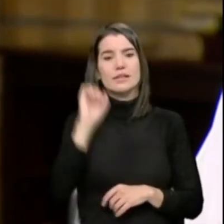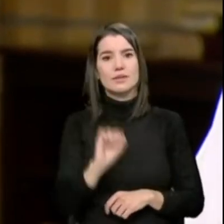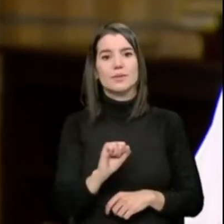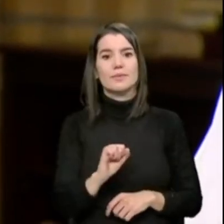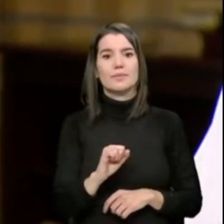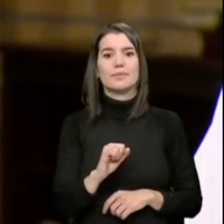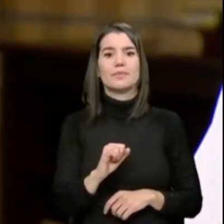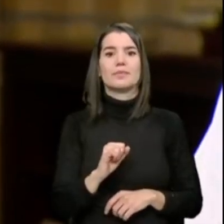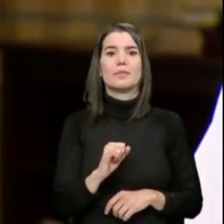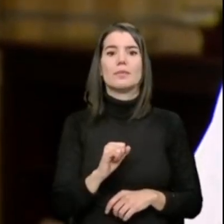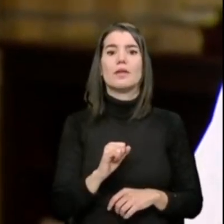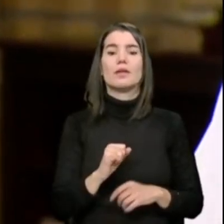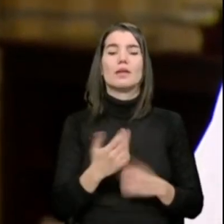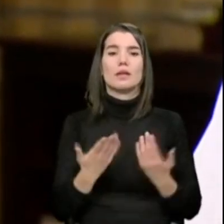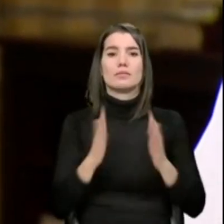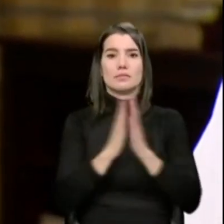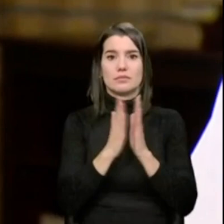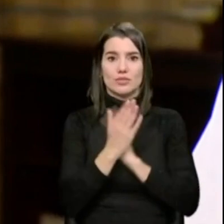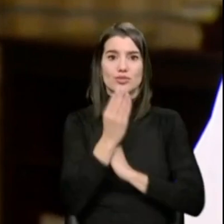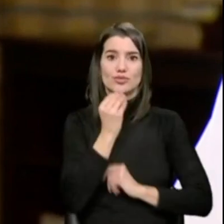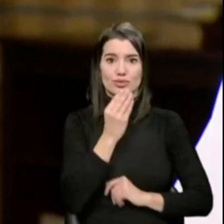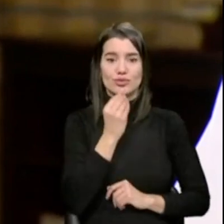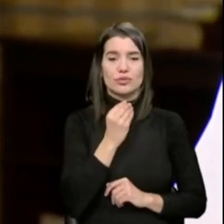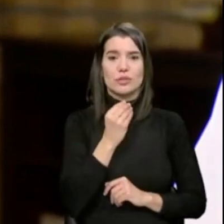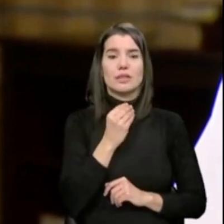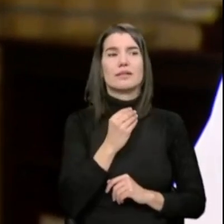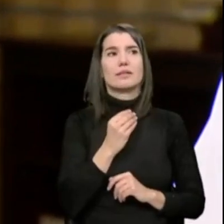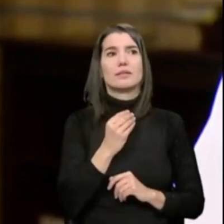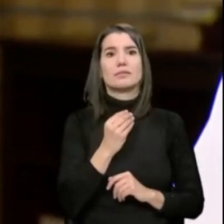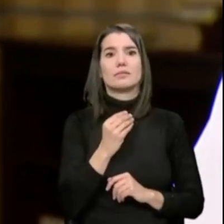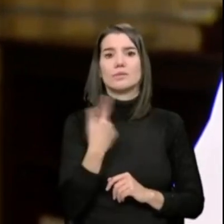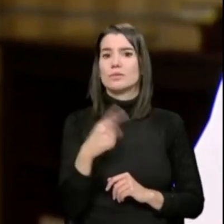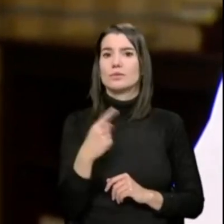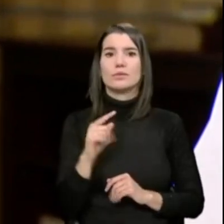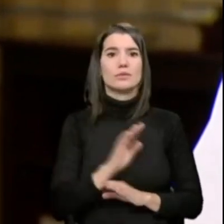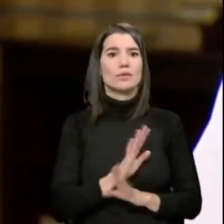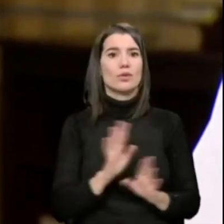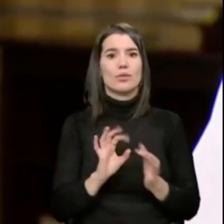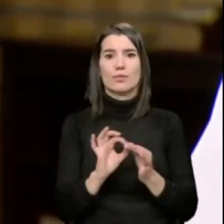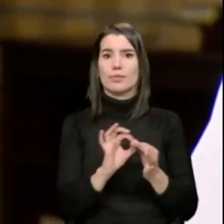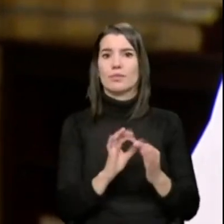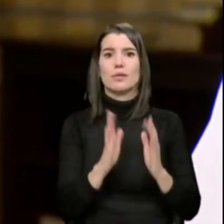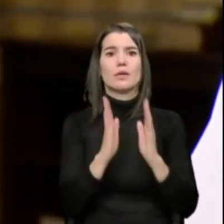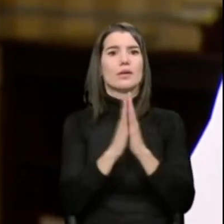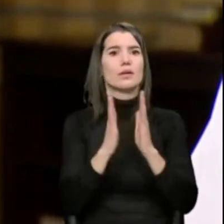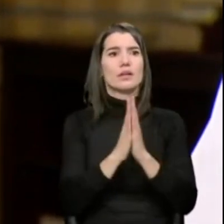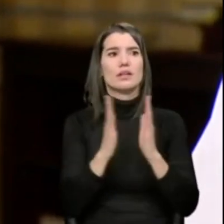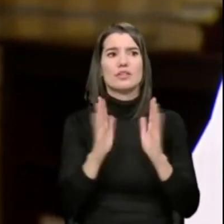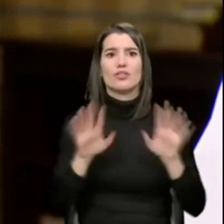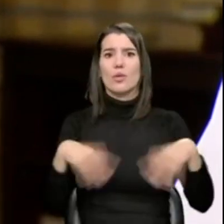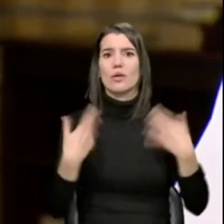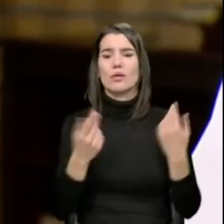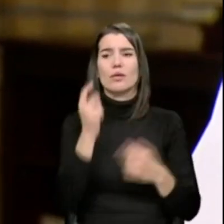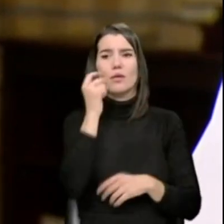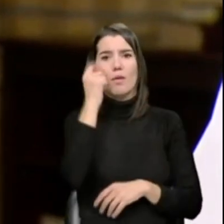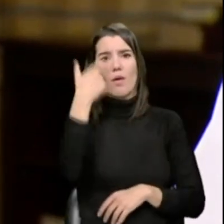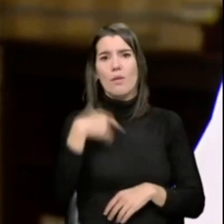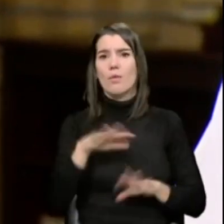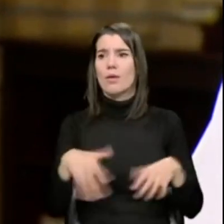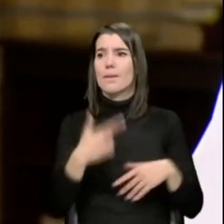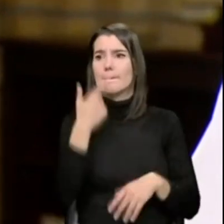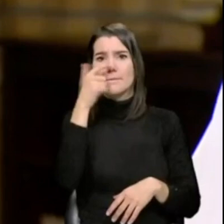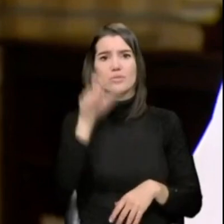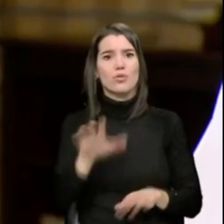conceito que para o judaísmo é uno. Qualquer religião, qualquer homem, qualquer pessoa